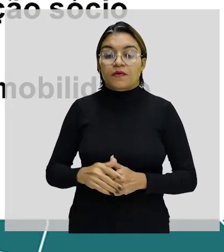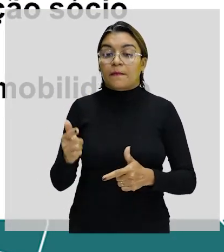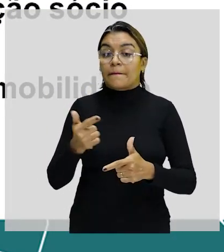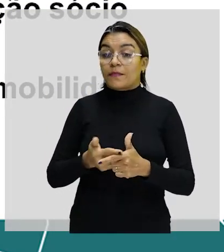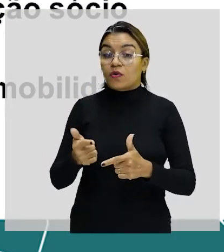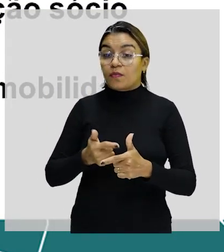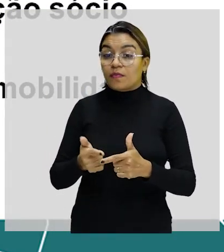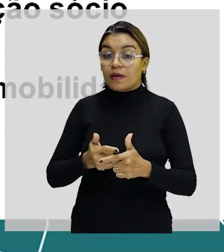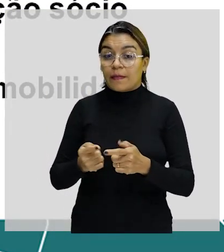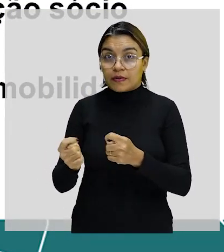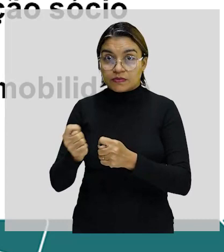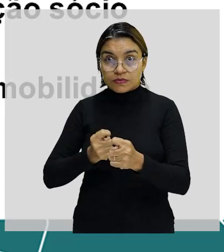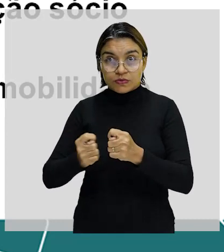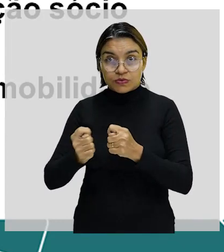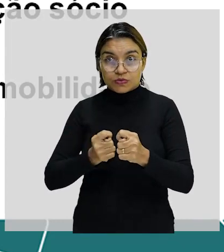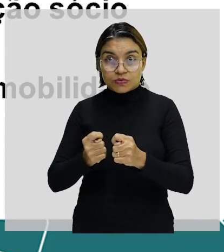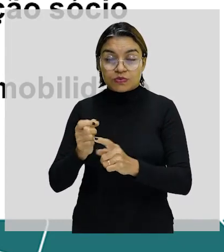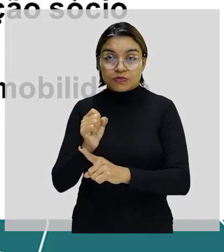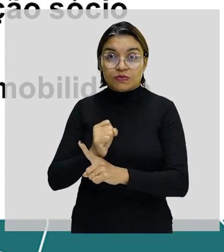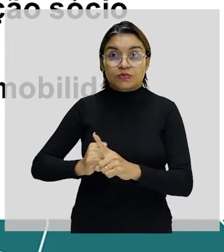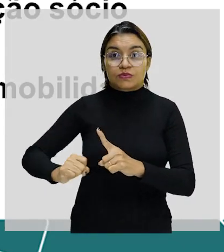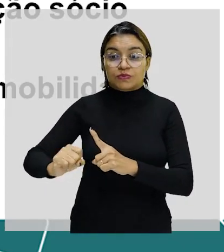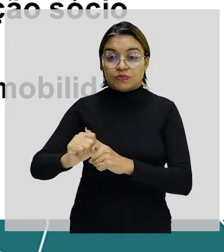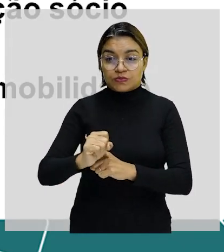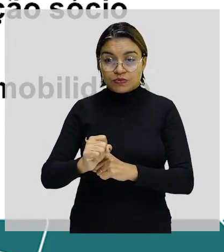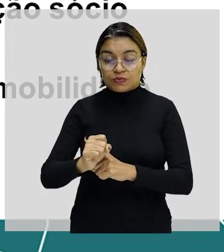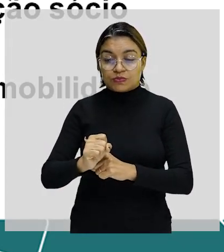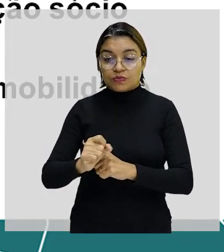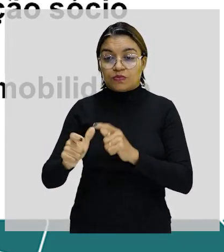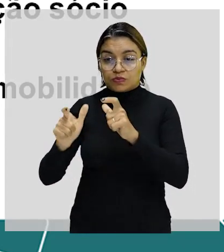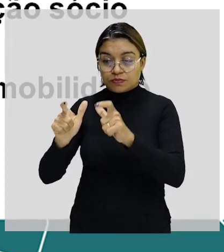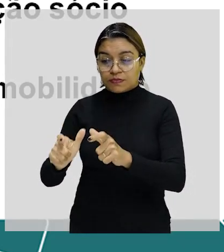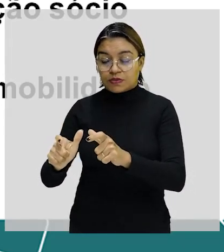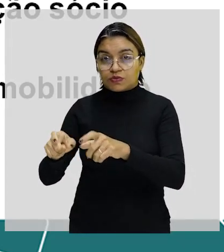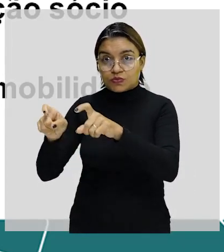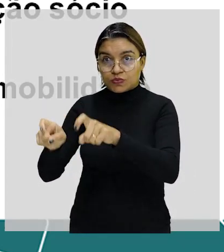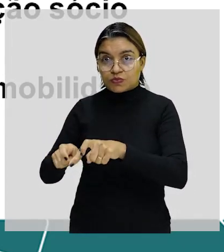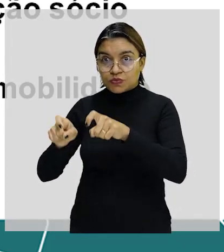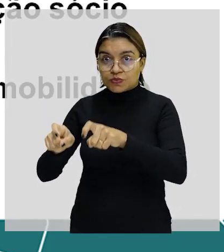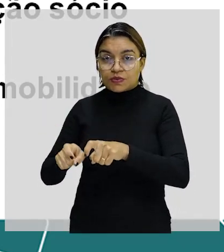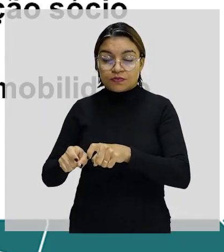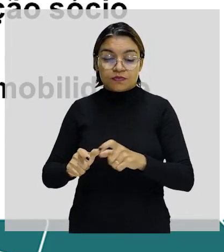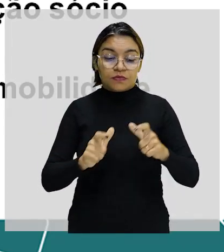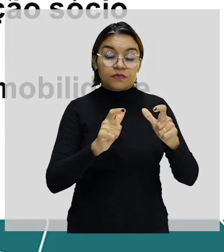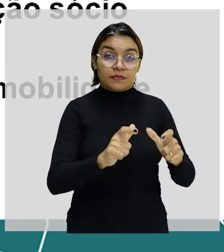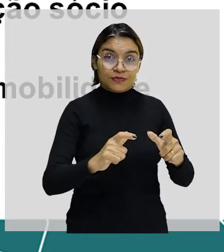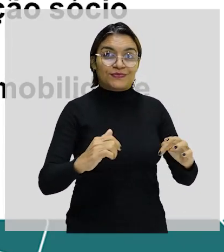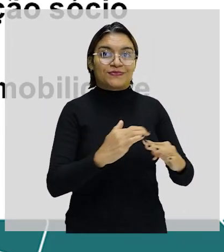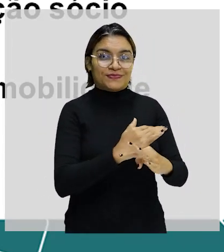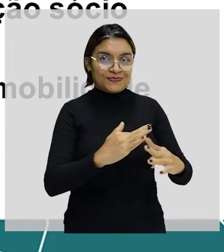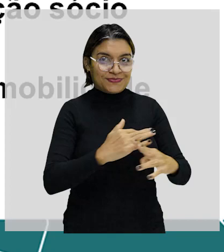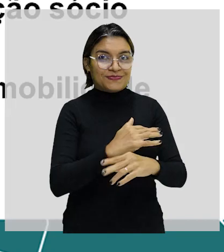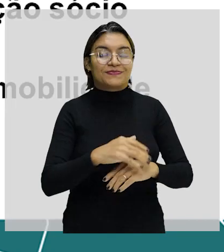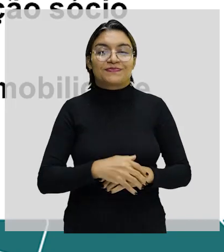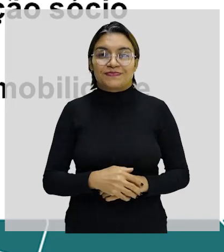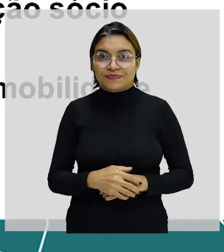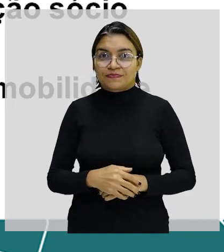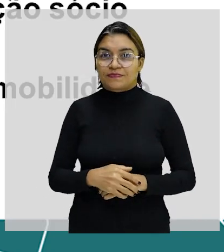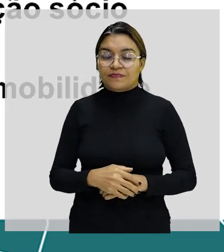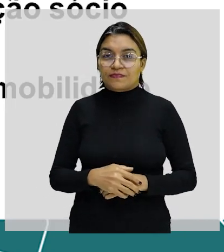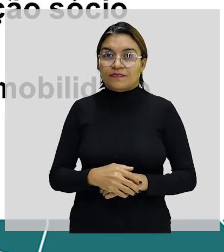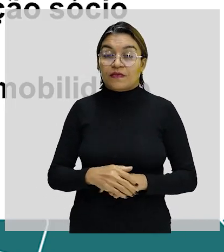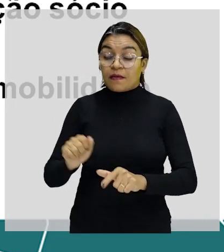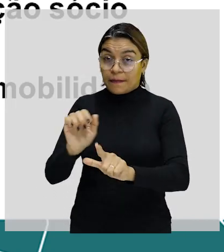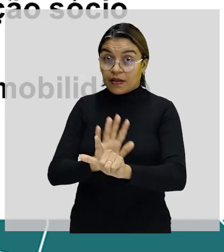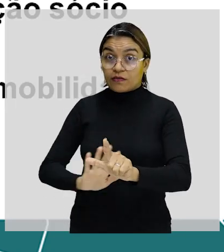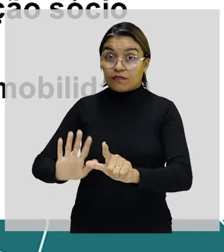problemáticas socioeconômicas, tá? Do espaço rural e do espaço urbano. Tá? Nós tivemos aí, procura lá na